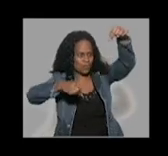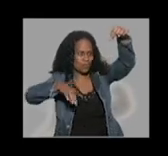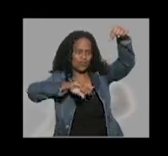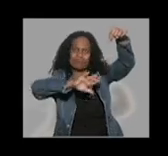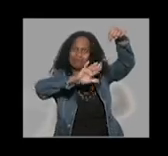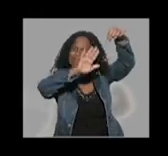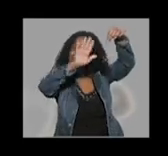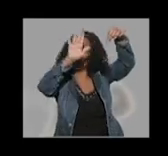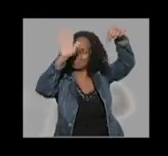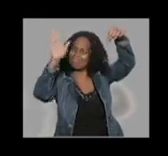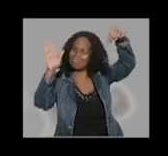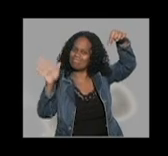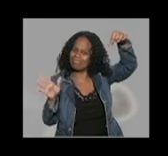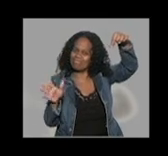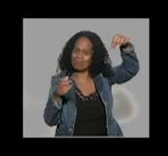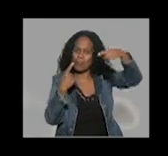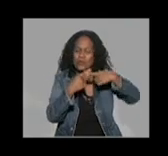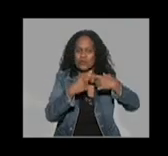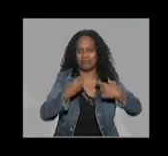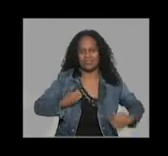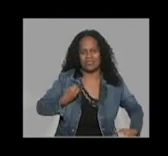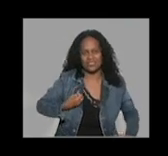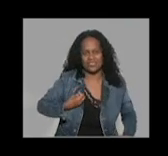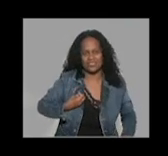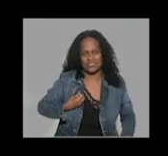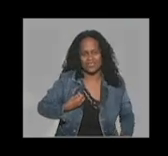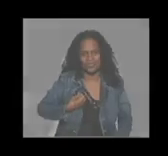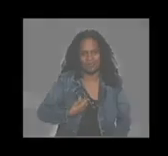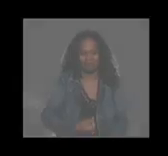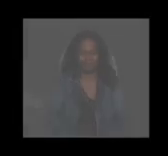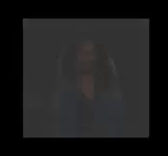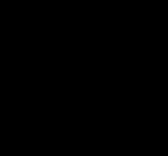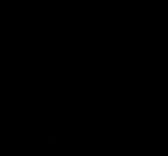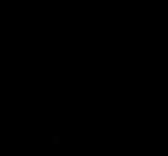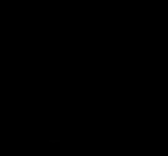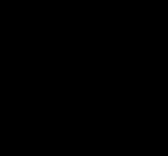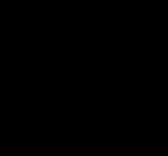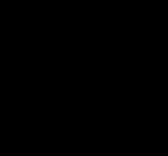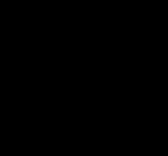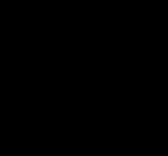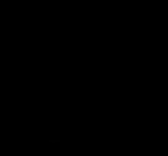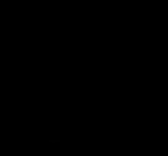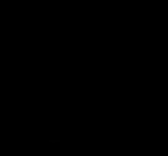brilha, porque alta vive. Fernando Pessoa.